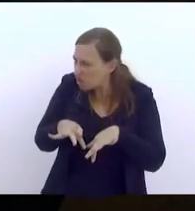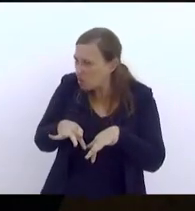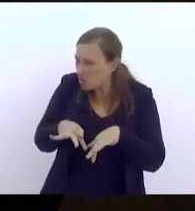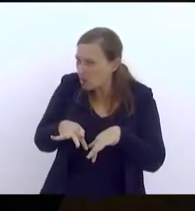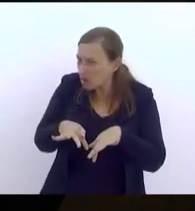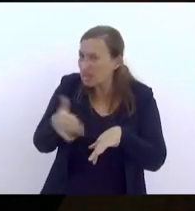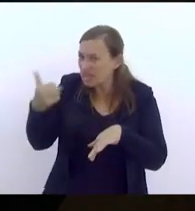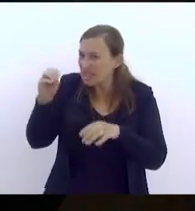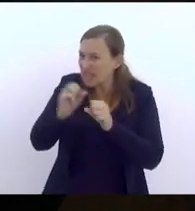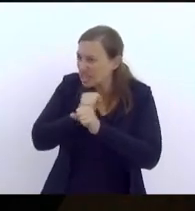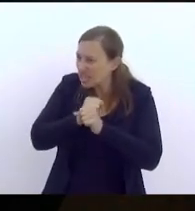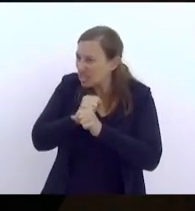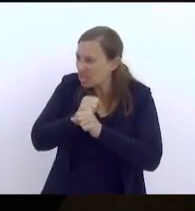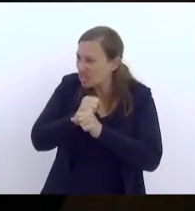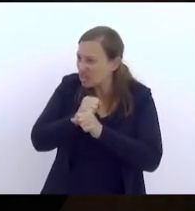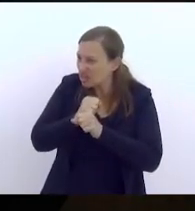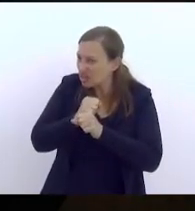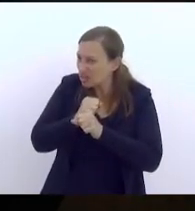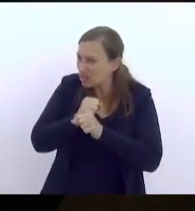Prescreveu? Tem 10 anos. Prescreveu?